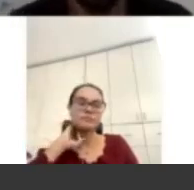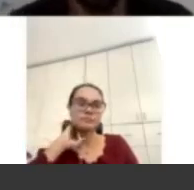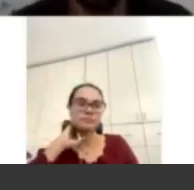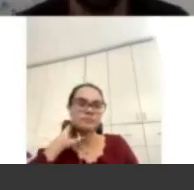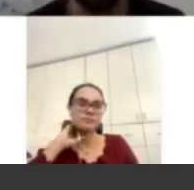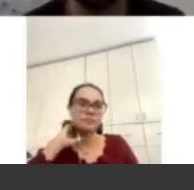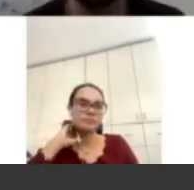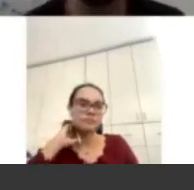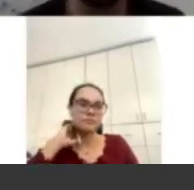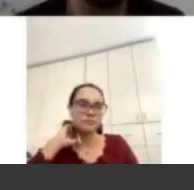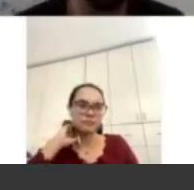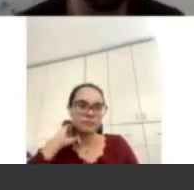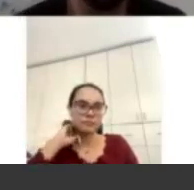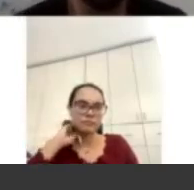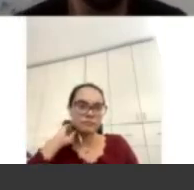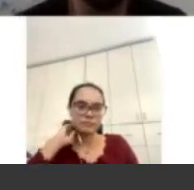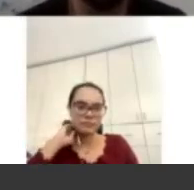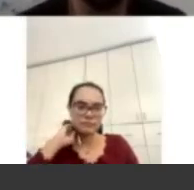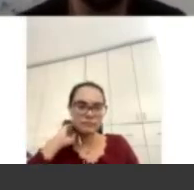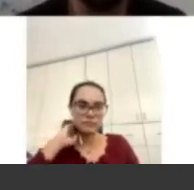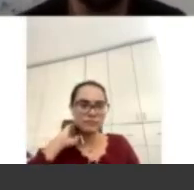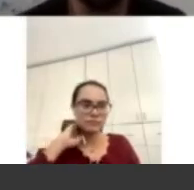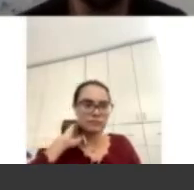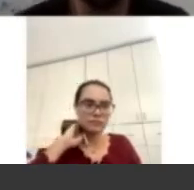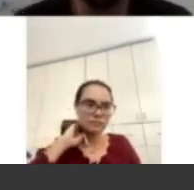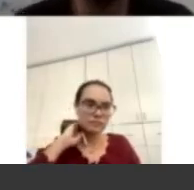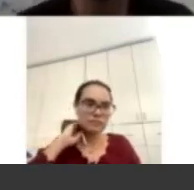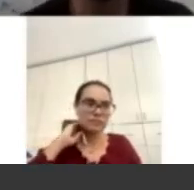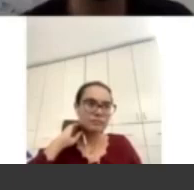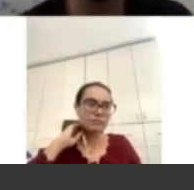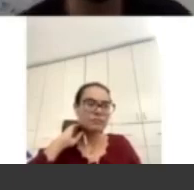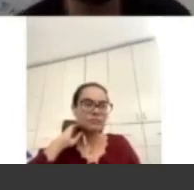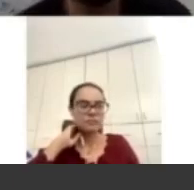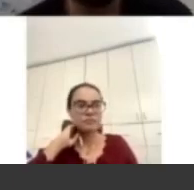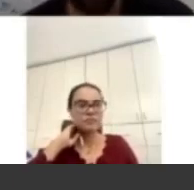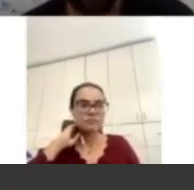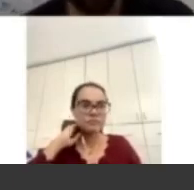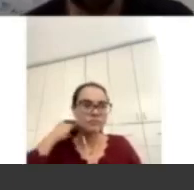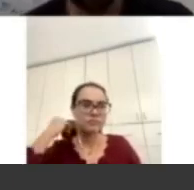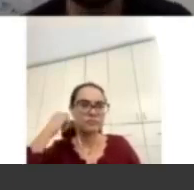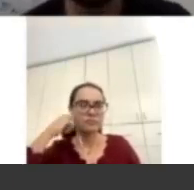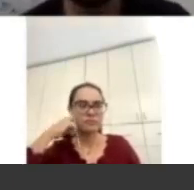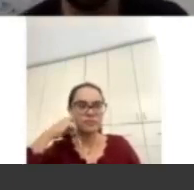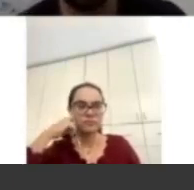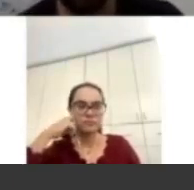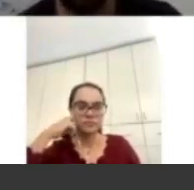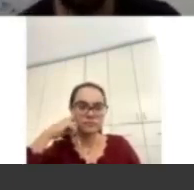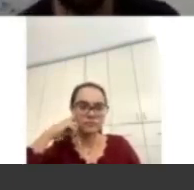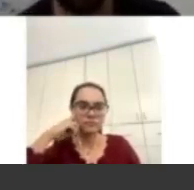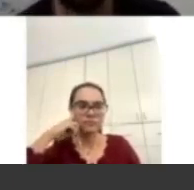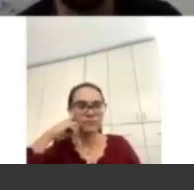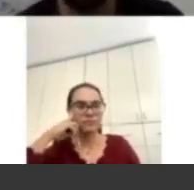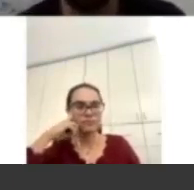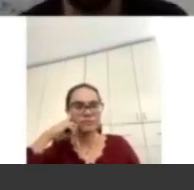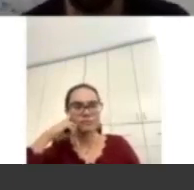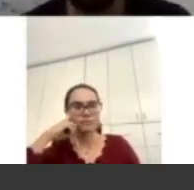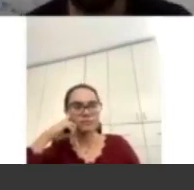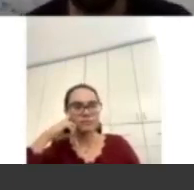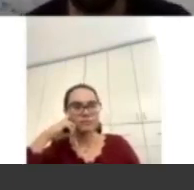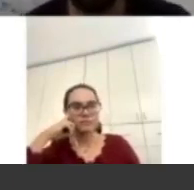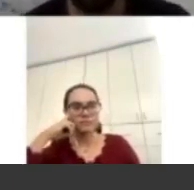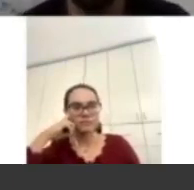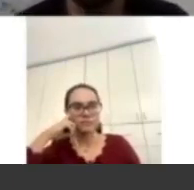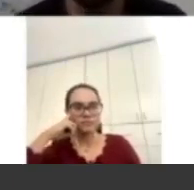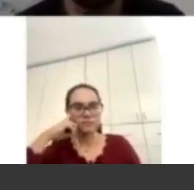material? Se dúvida se a lesão é sugestiva ou não de monkeypox, ou se o paciente teve contato com caso suspeito ou confirmado nos últimos